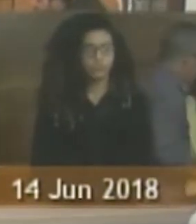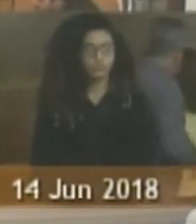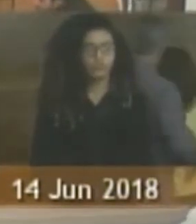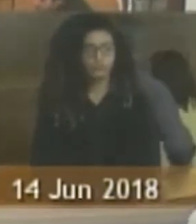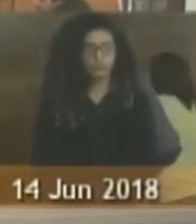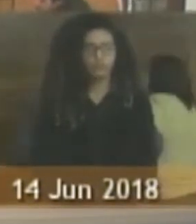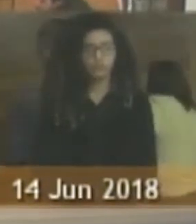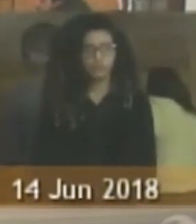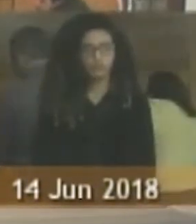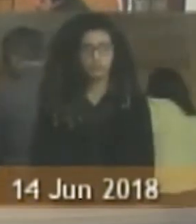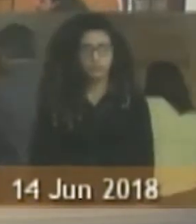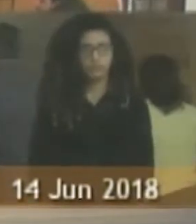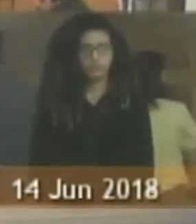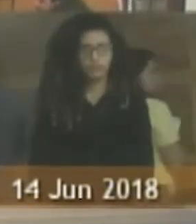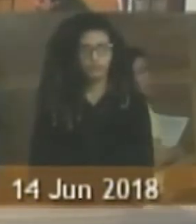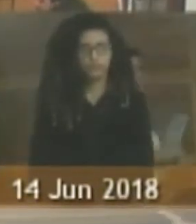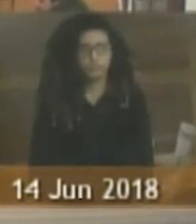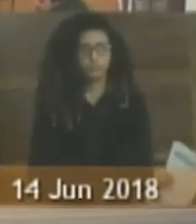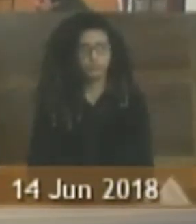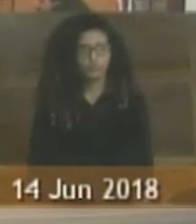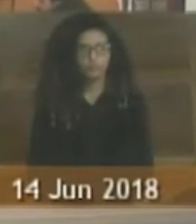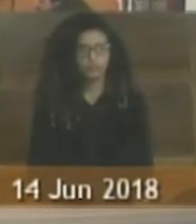O bombardeio.